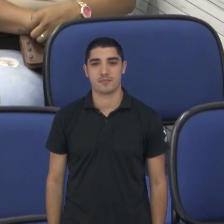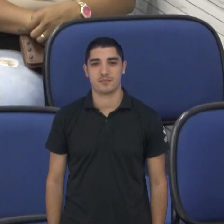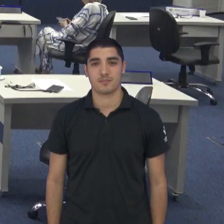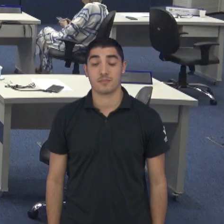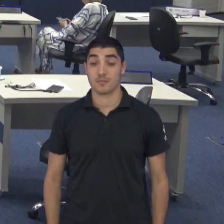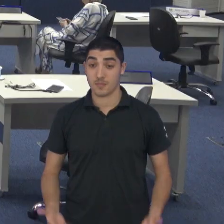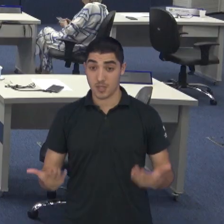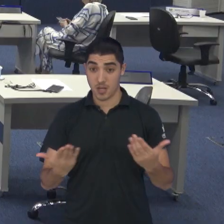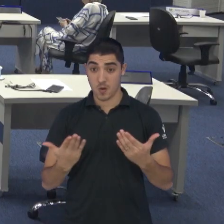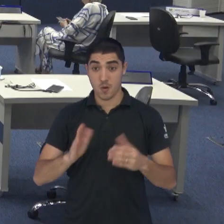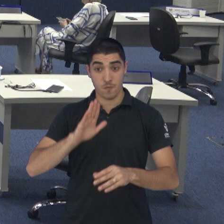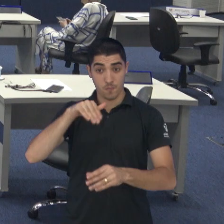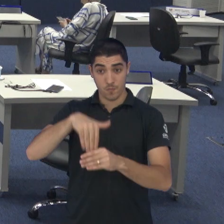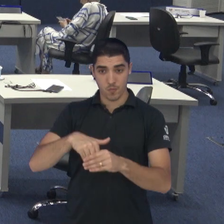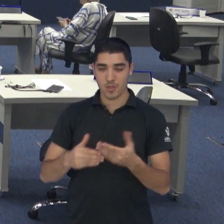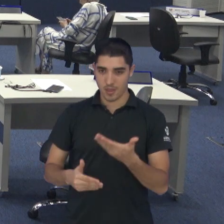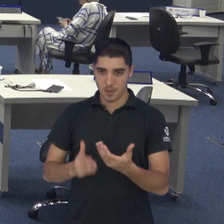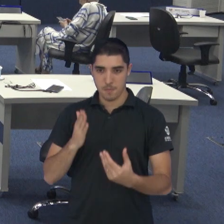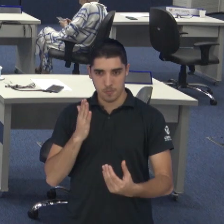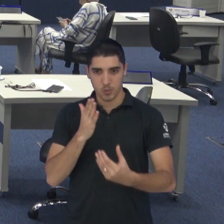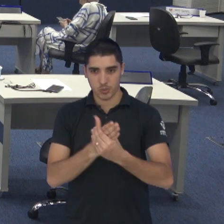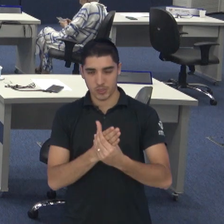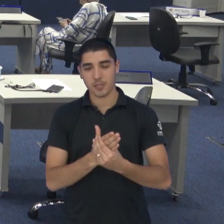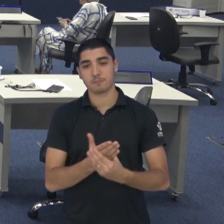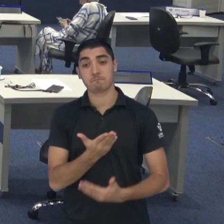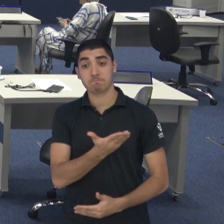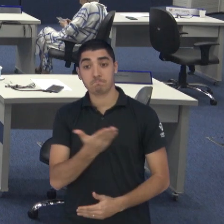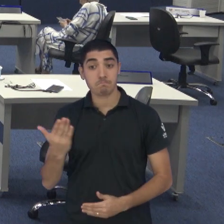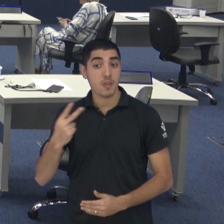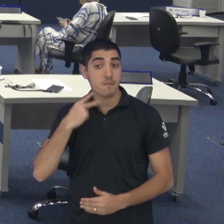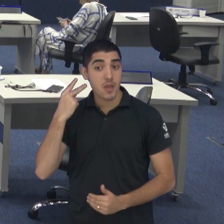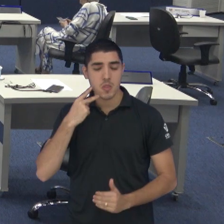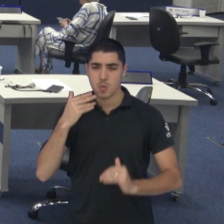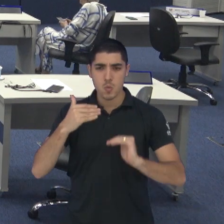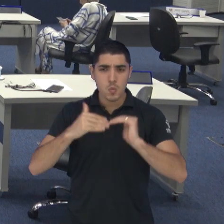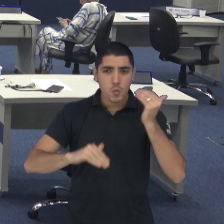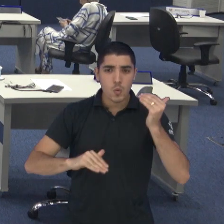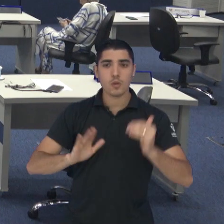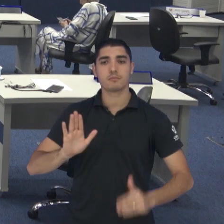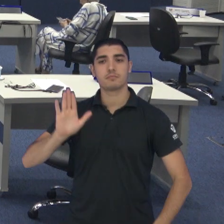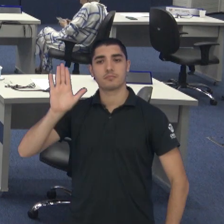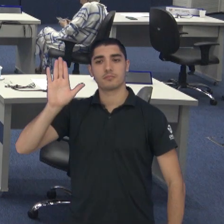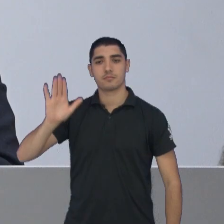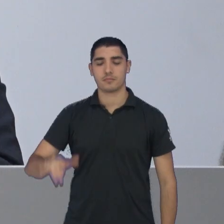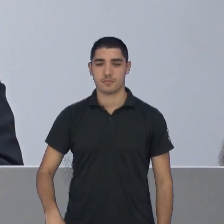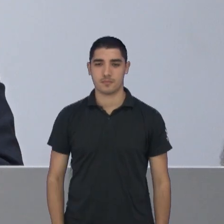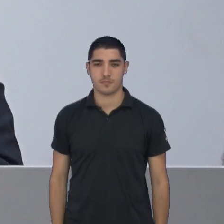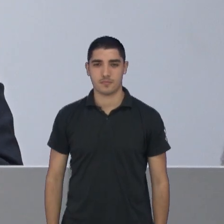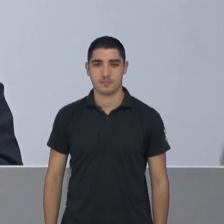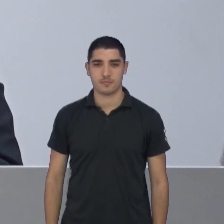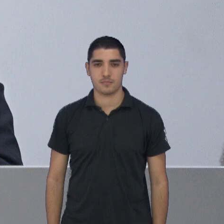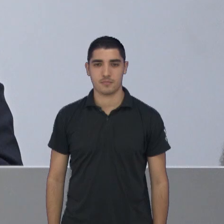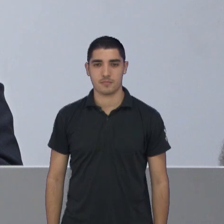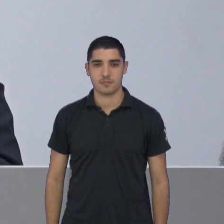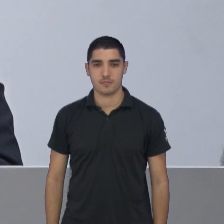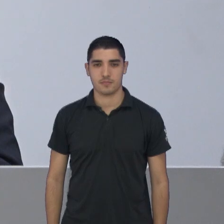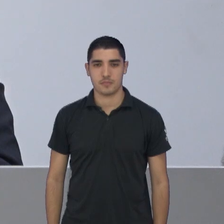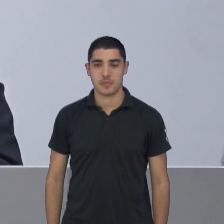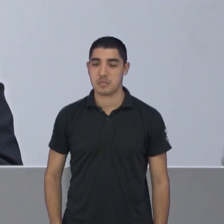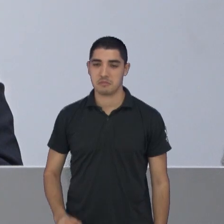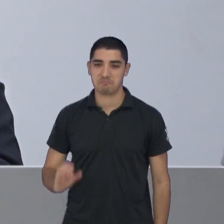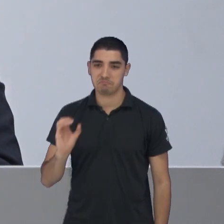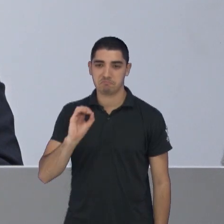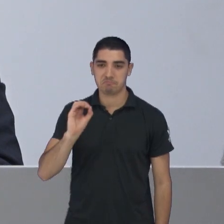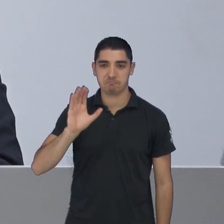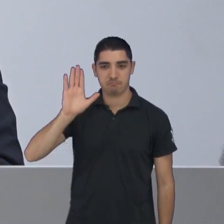Em votação, o processo. Vereadores favoráveis permaneçam como estão, os contrários se manifestem. Nenhum